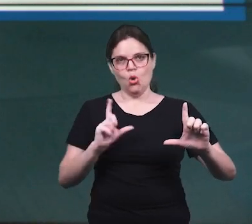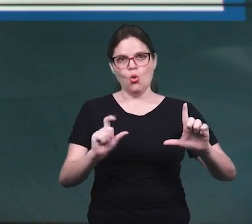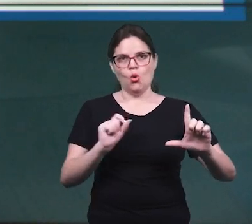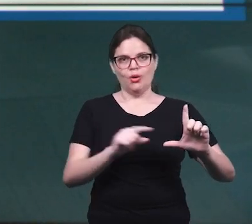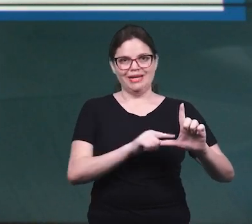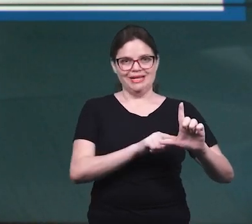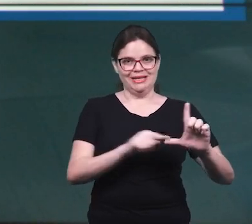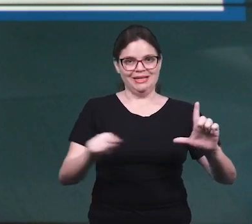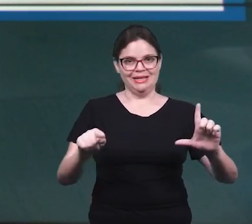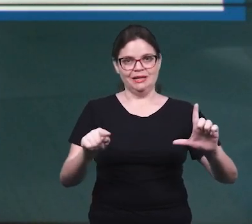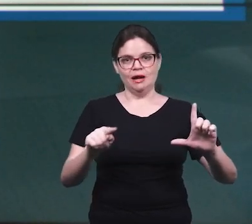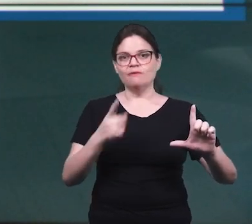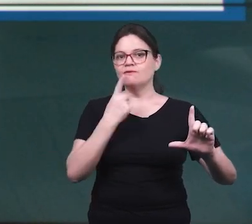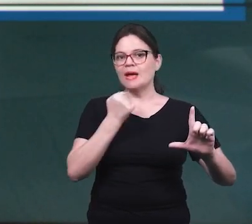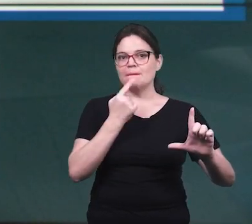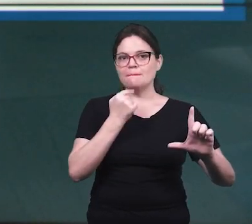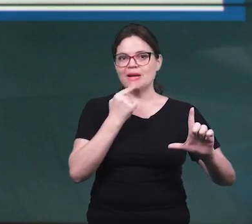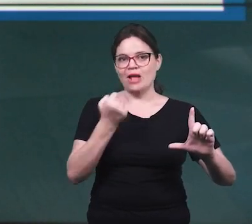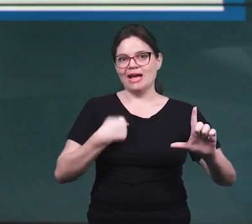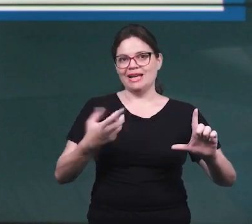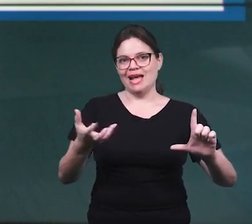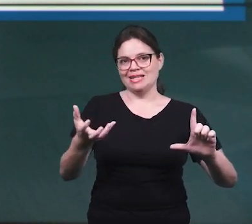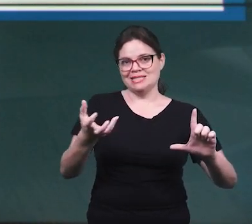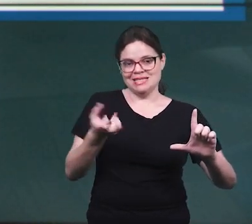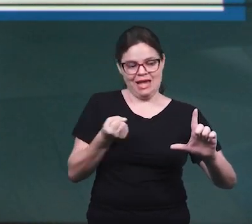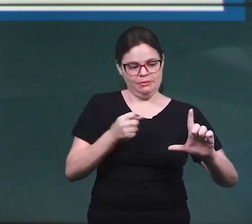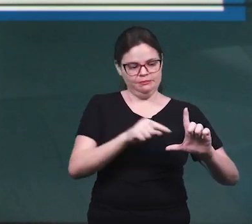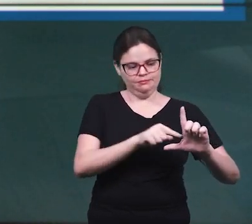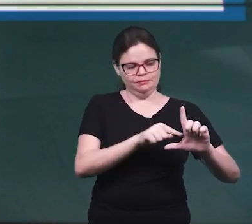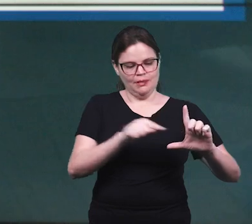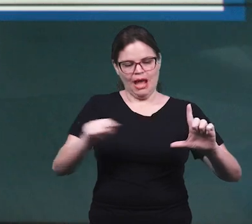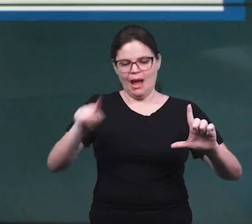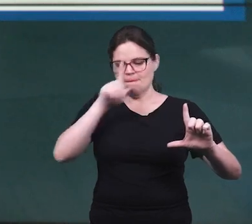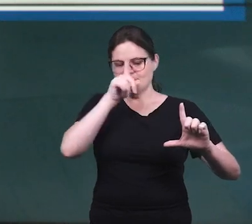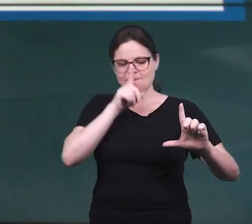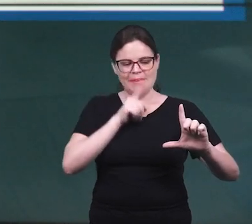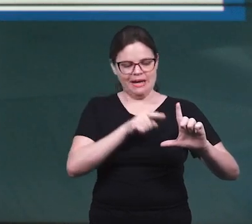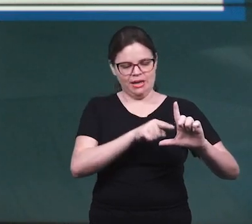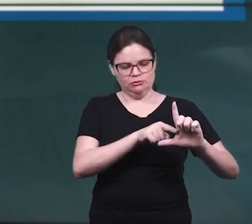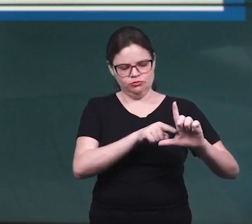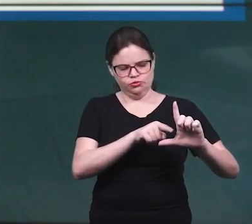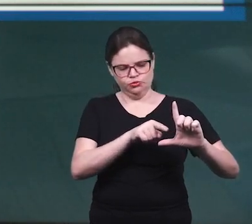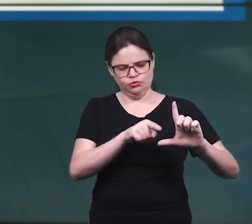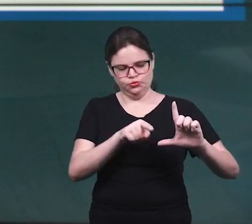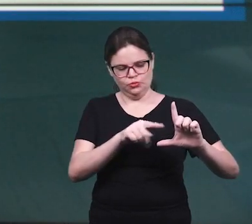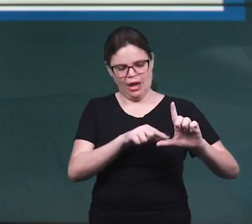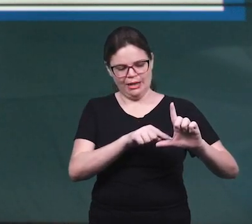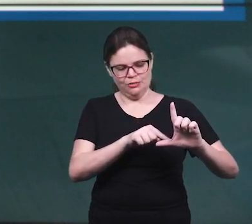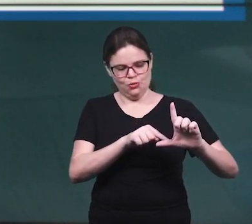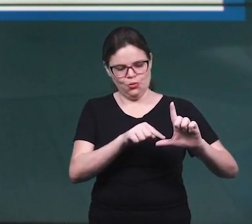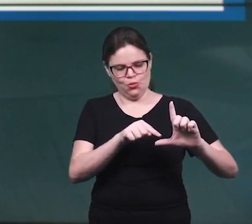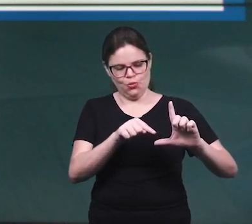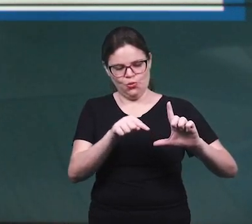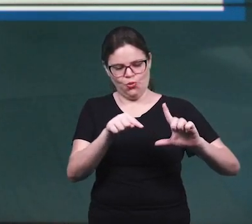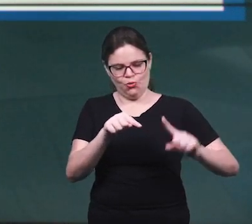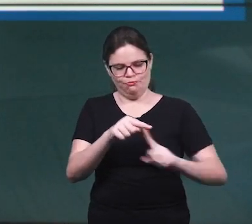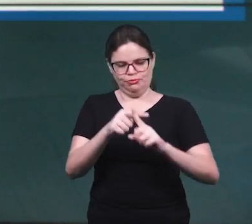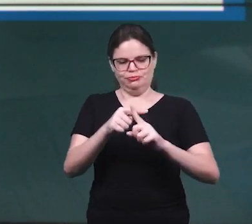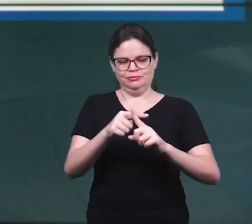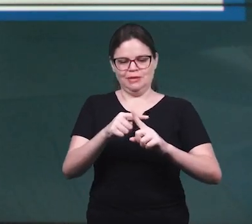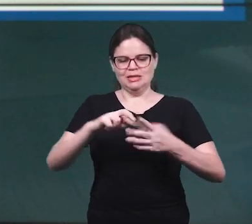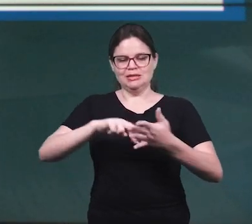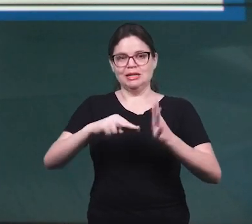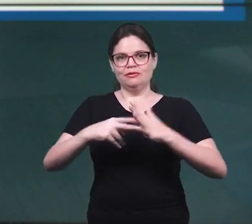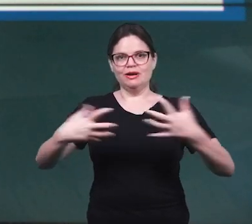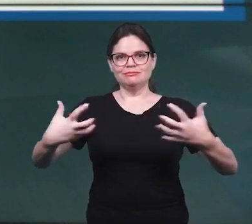ganha cobriu aquele gasto fixo. O gasto fixo, ele é fixo, ele é o mesmo em qualquer